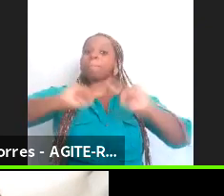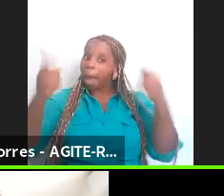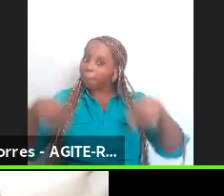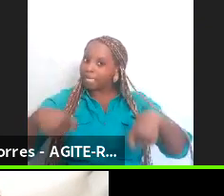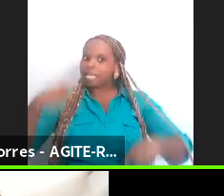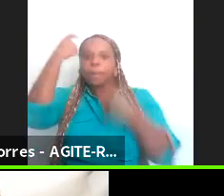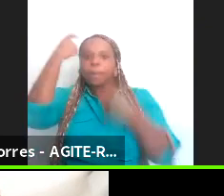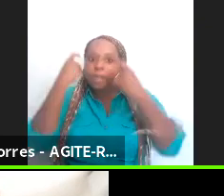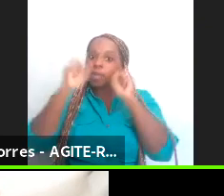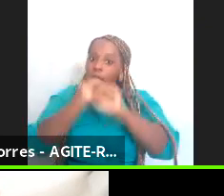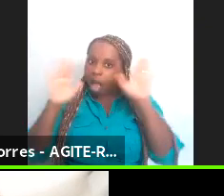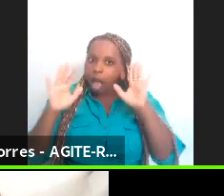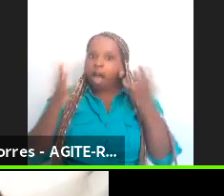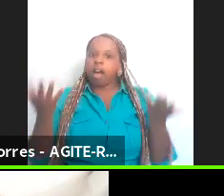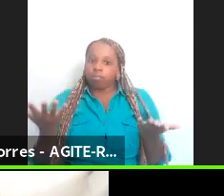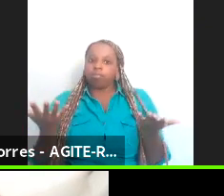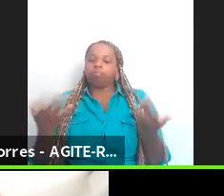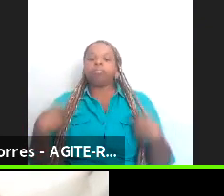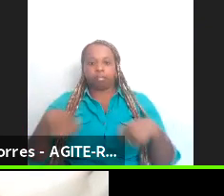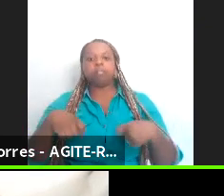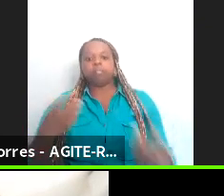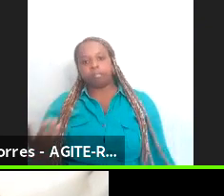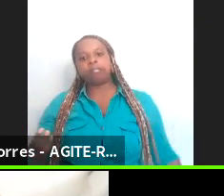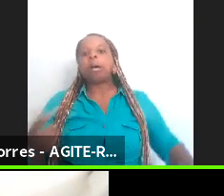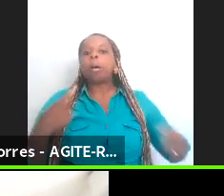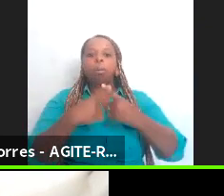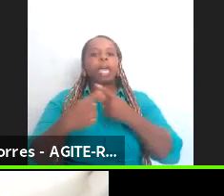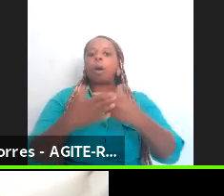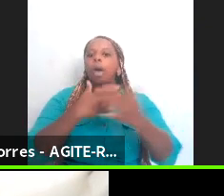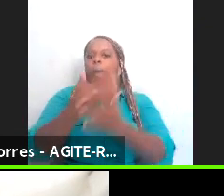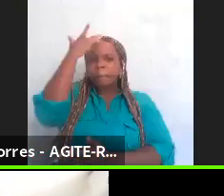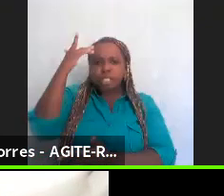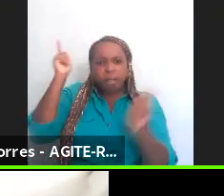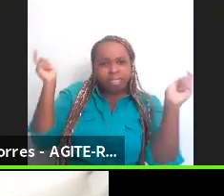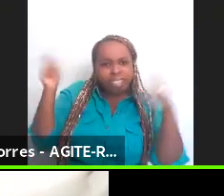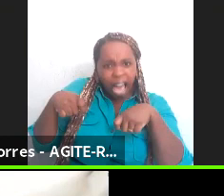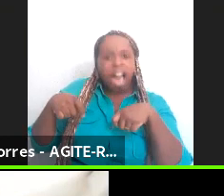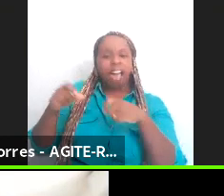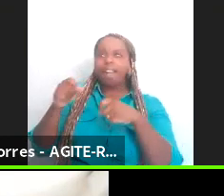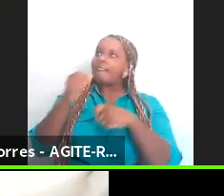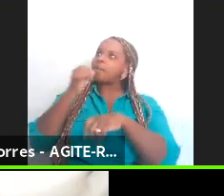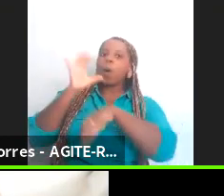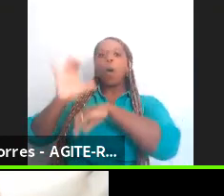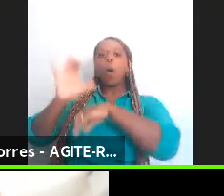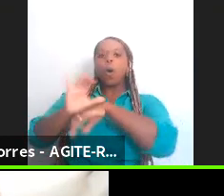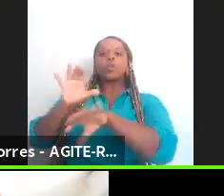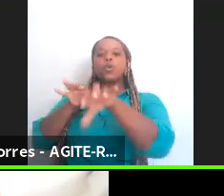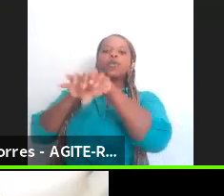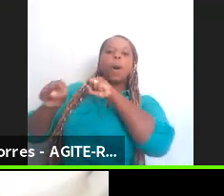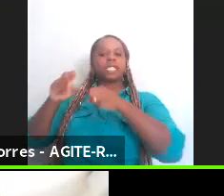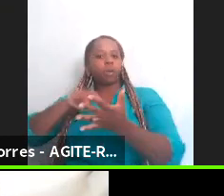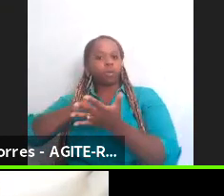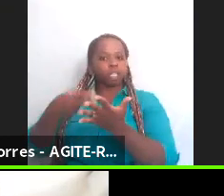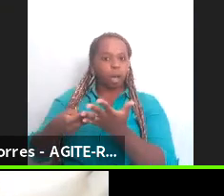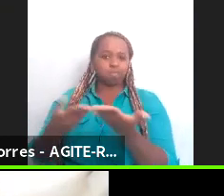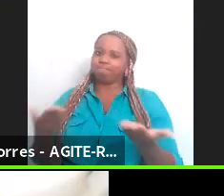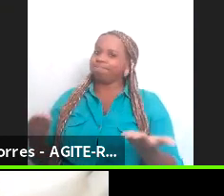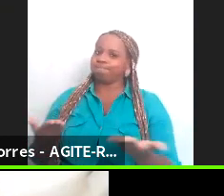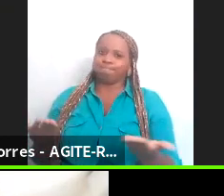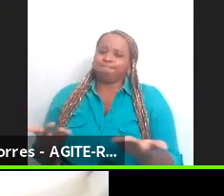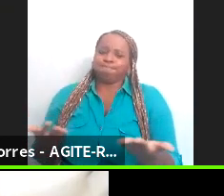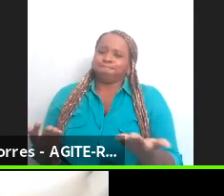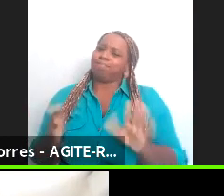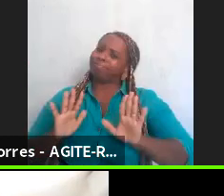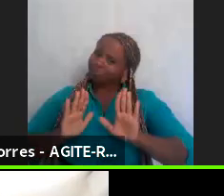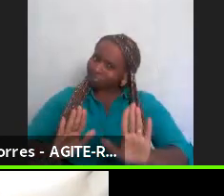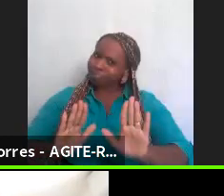assim, porque né? Parece que qualquer pessoa agora chama um curso de formação de tradutor. Pera lá, né?